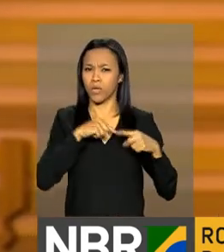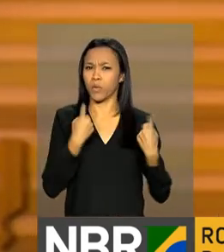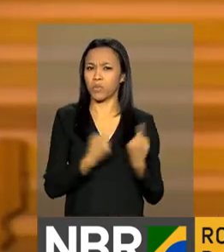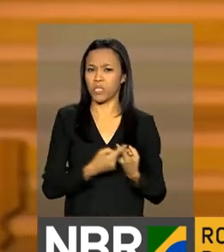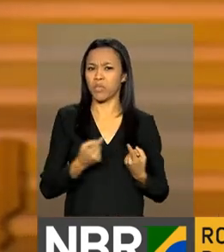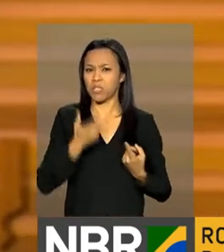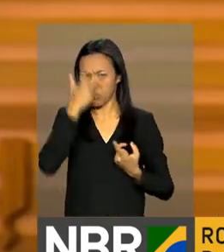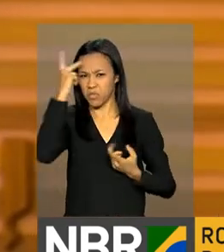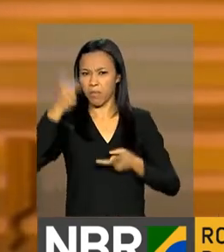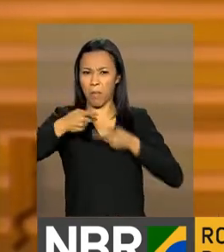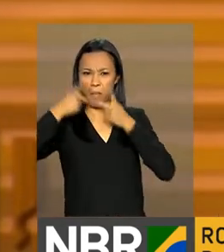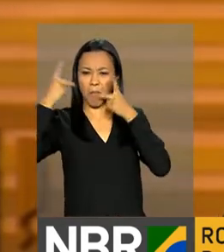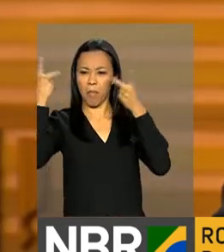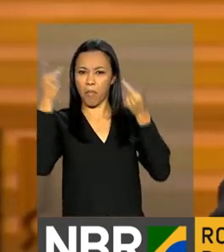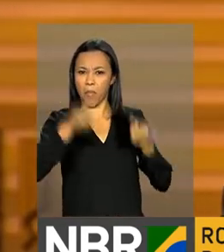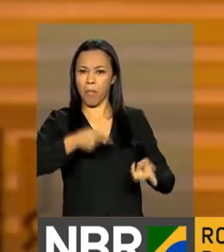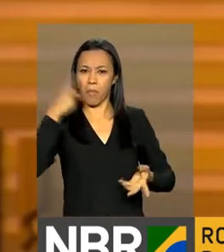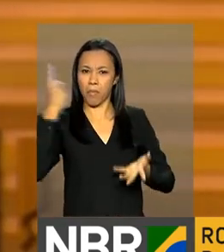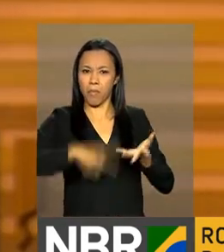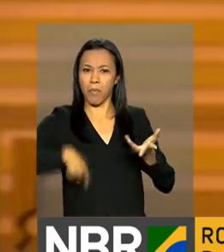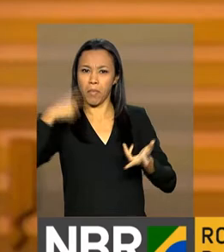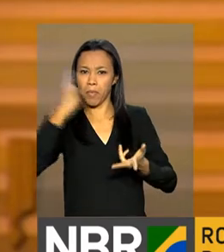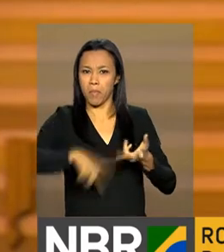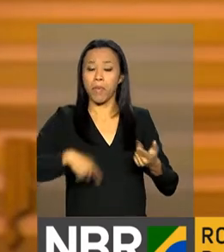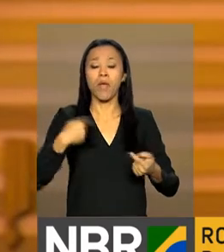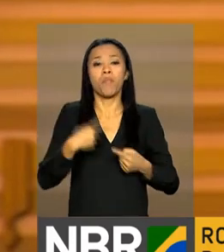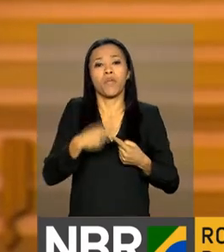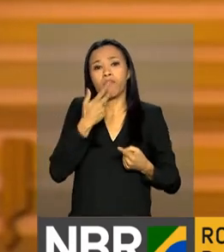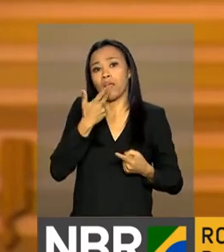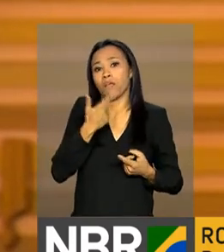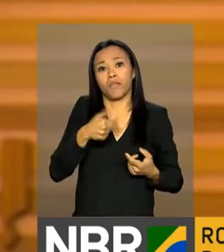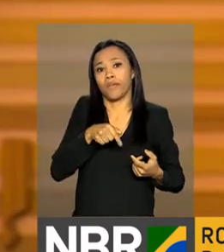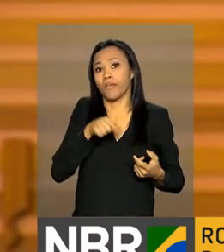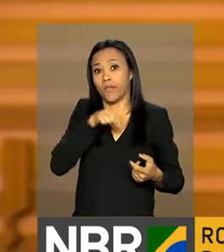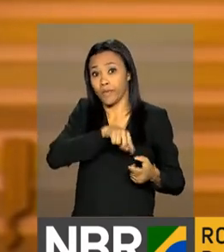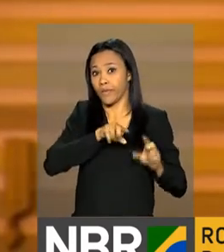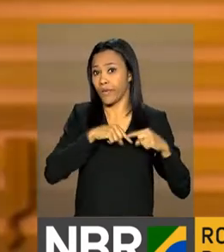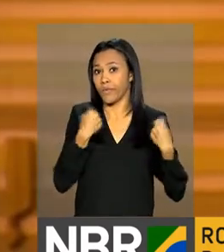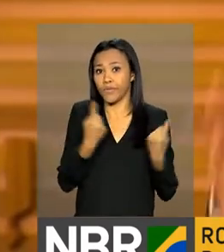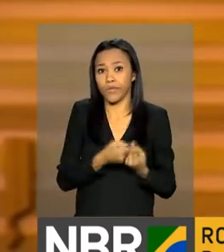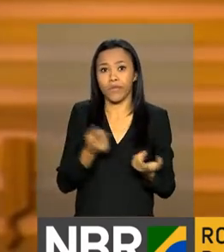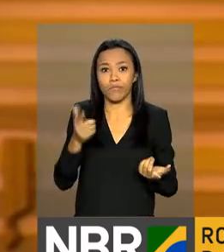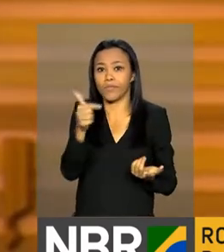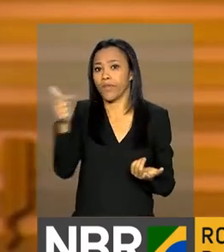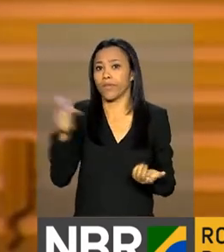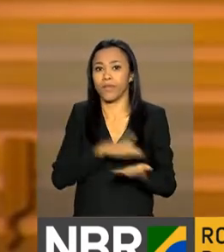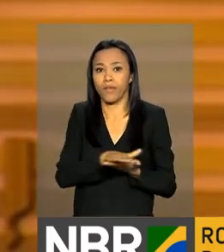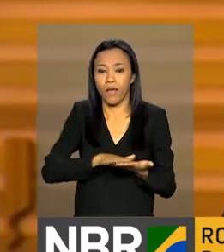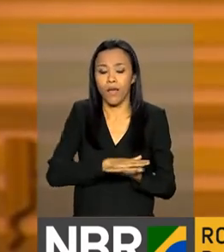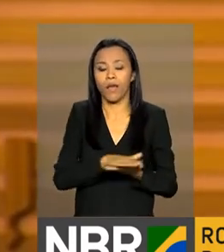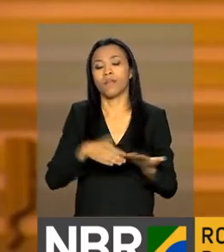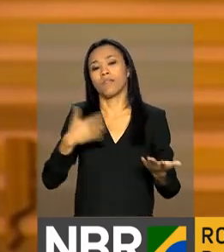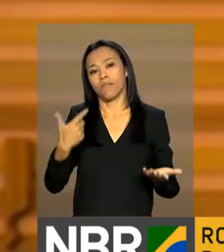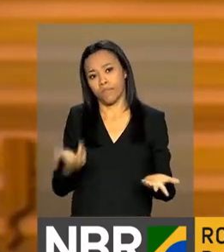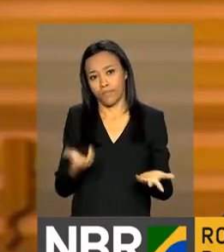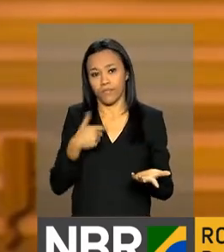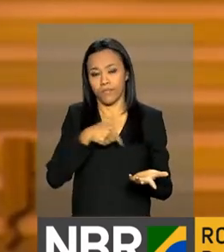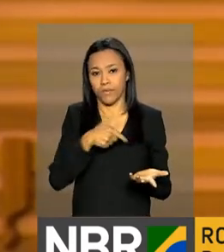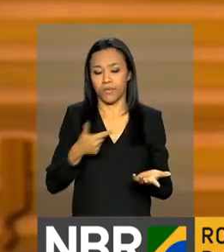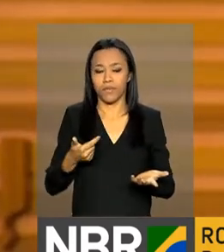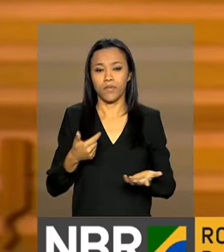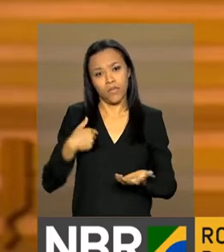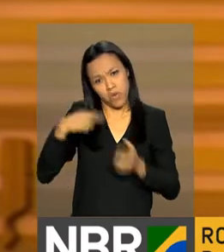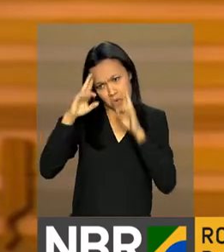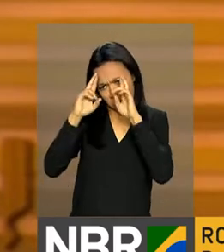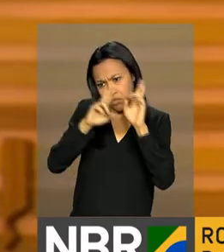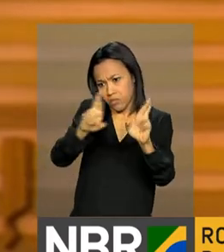criticada sobre segurança pública, porque não saiu nada, né? E era por uma questão de estratégia, e eu respeito os